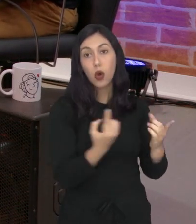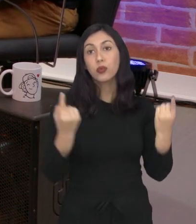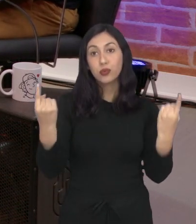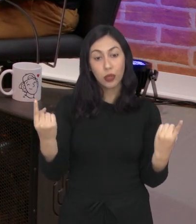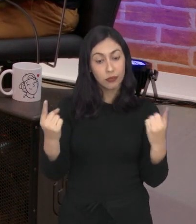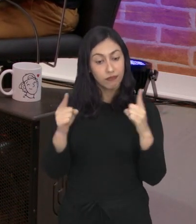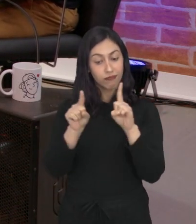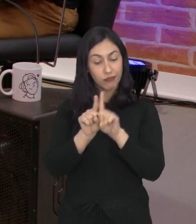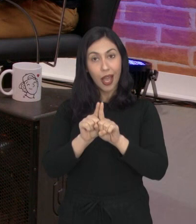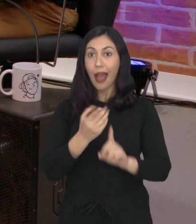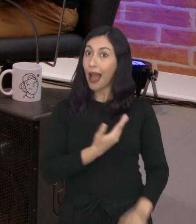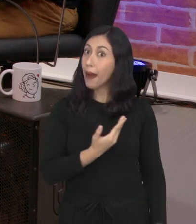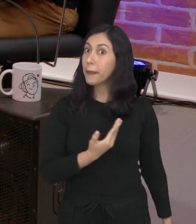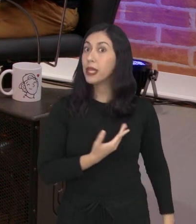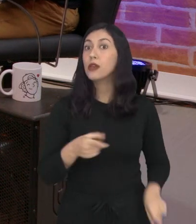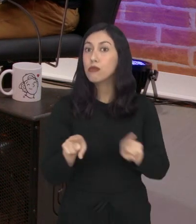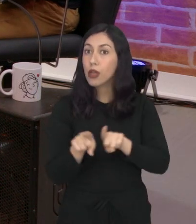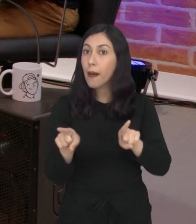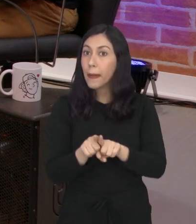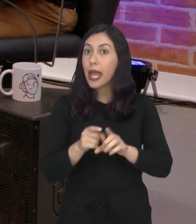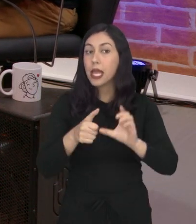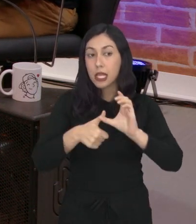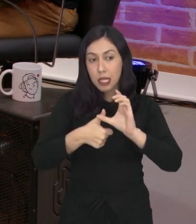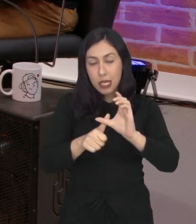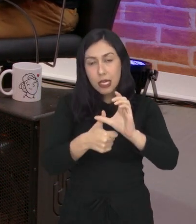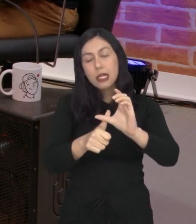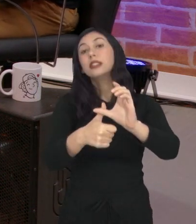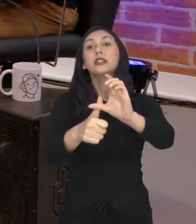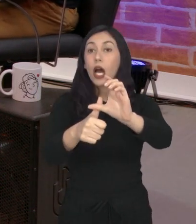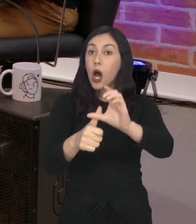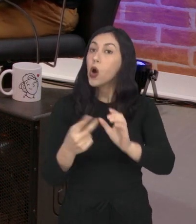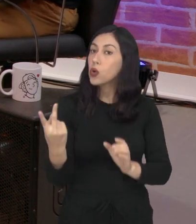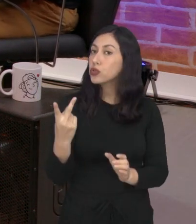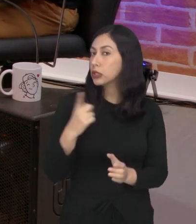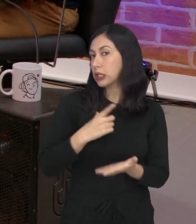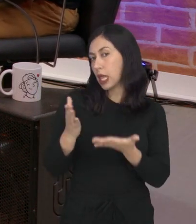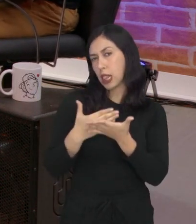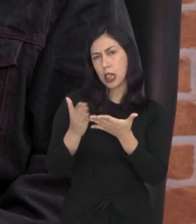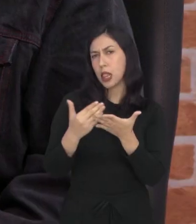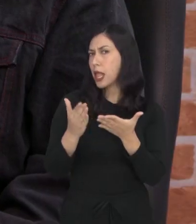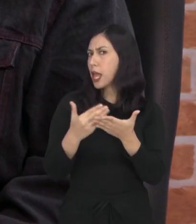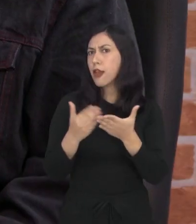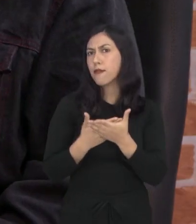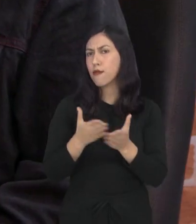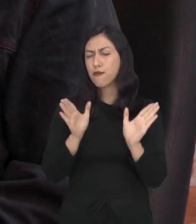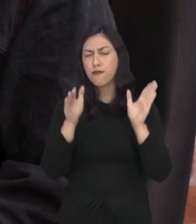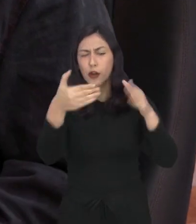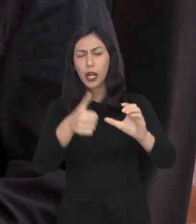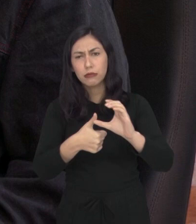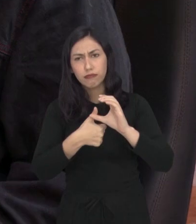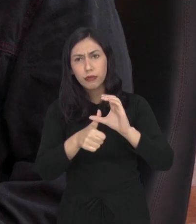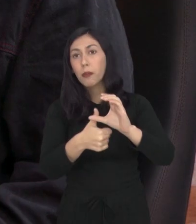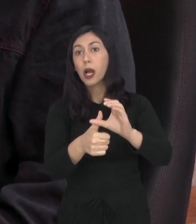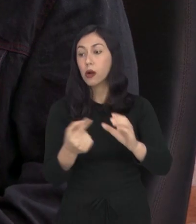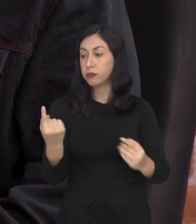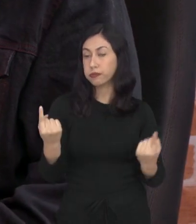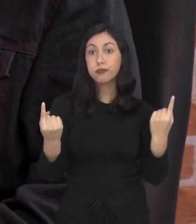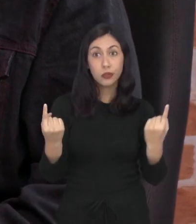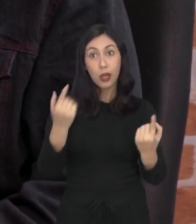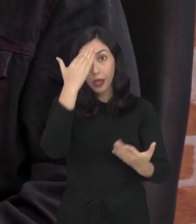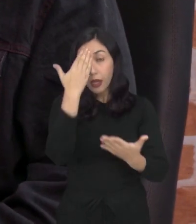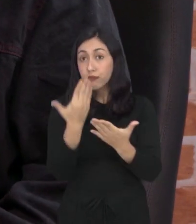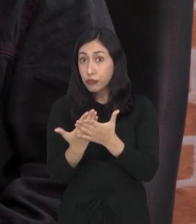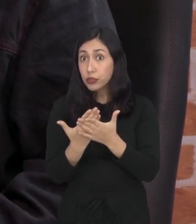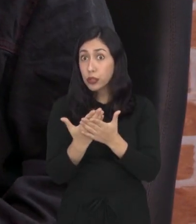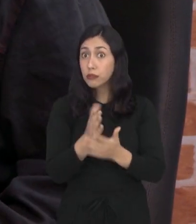eram cristãos, inclusive você encontra muito livro dos dois em igrejas também, porque tem um livro deles que fala sobre... Disso. Inclusive, tanto o C.S. Lewis quanto o Tolkien, né, eles